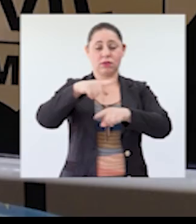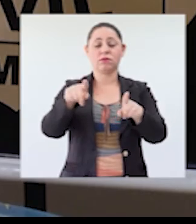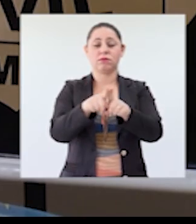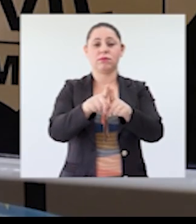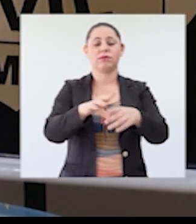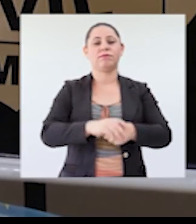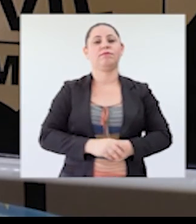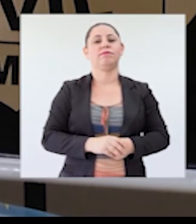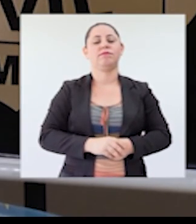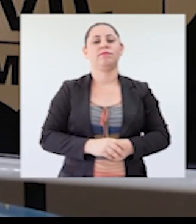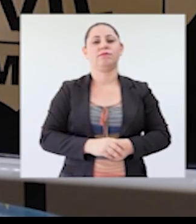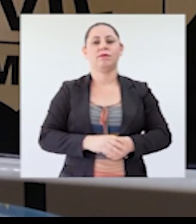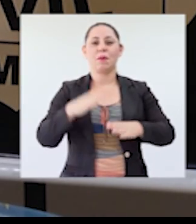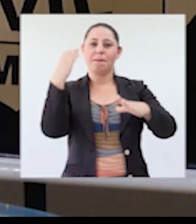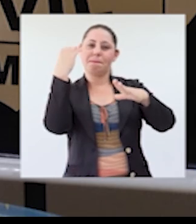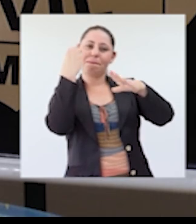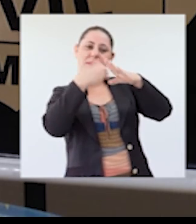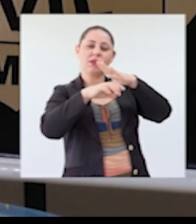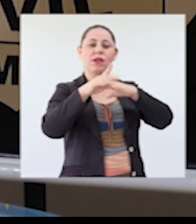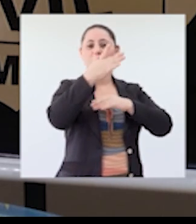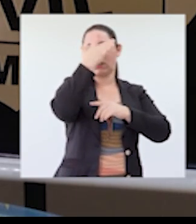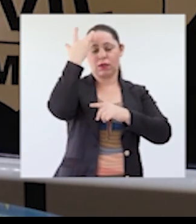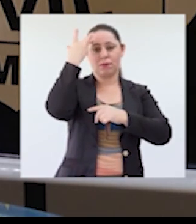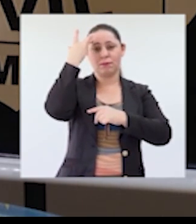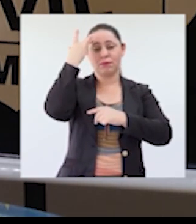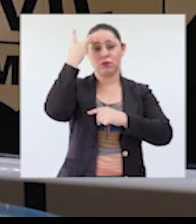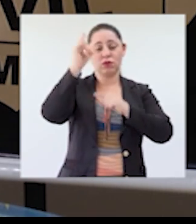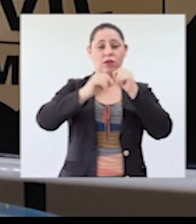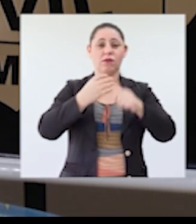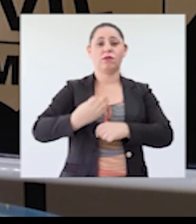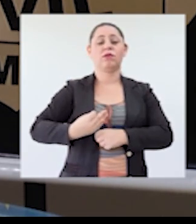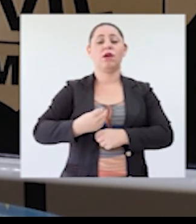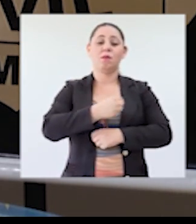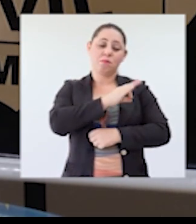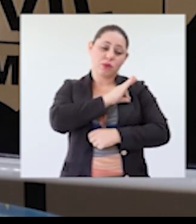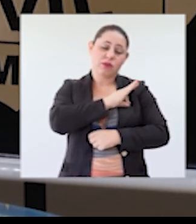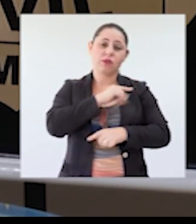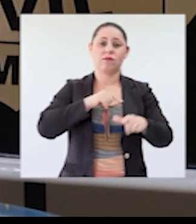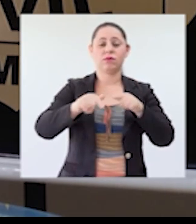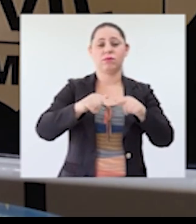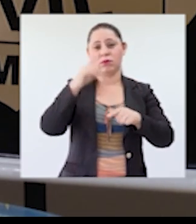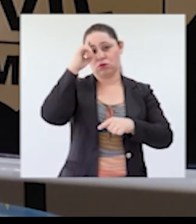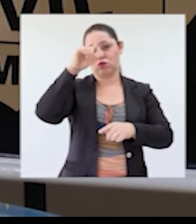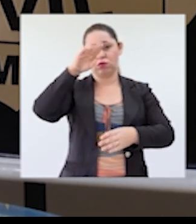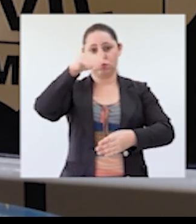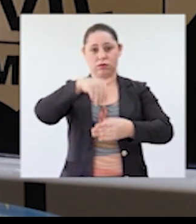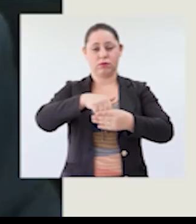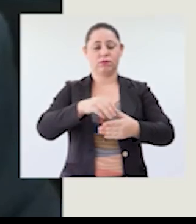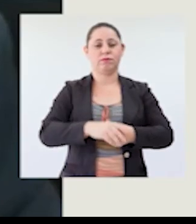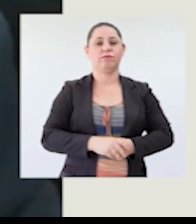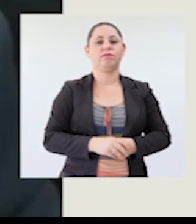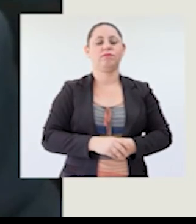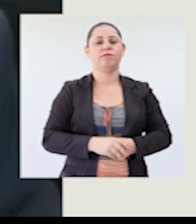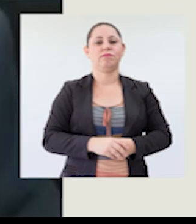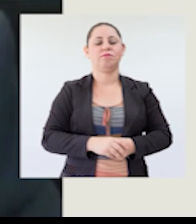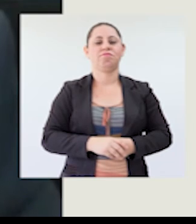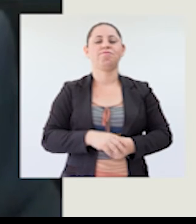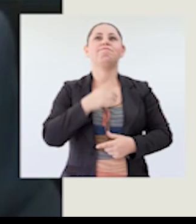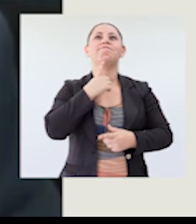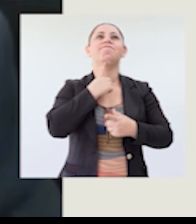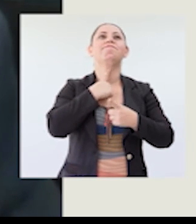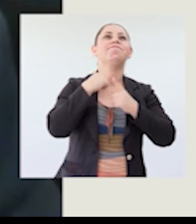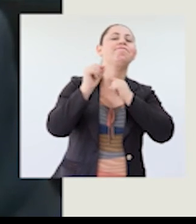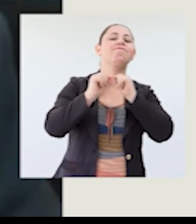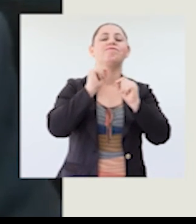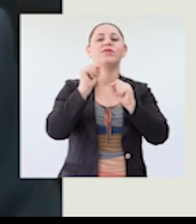país. E também, doutor, uma mensagem para os policiais que vão estar trabalhando nesse dia das eleições. Eu desejo